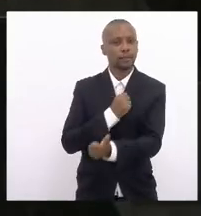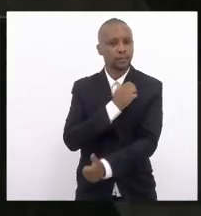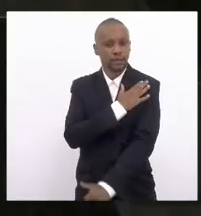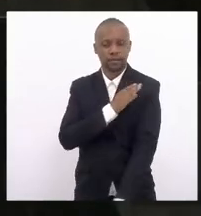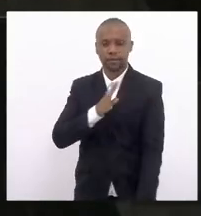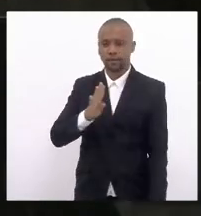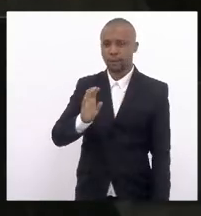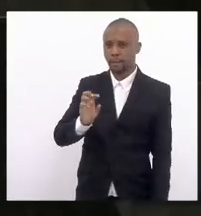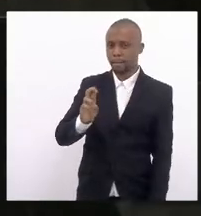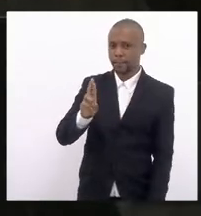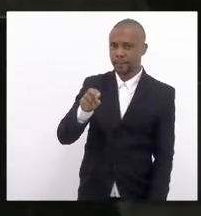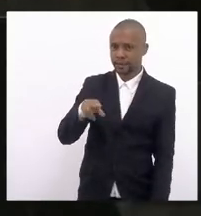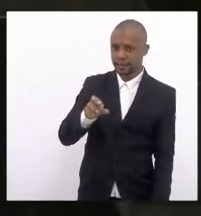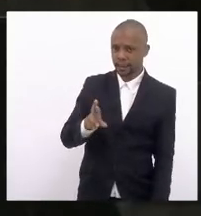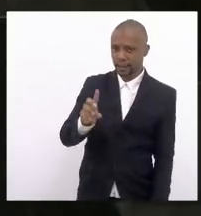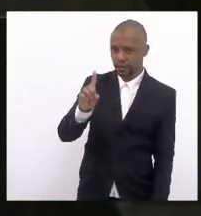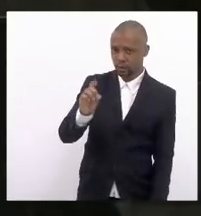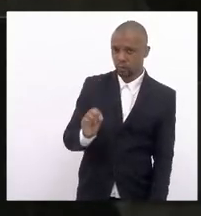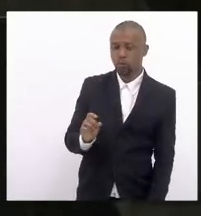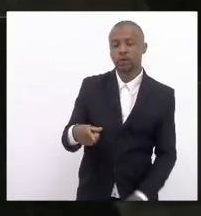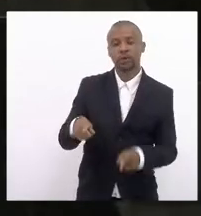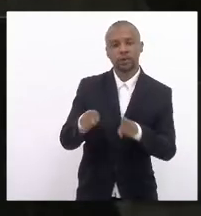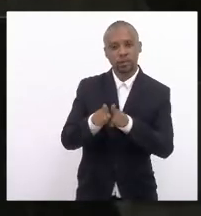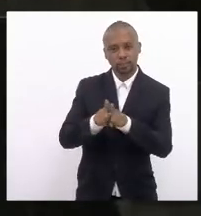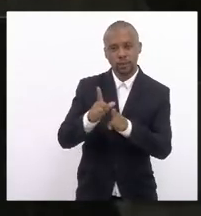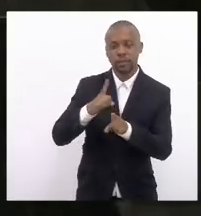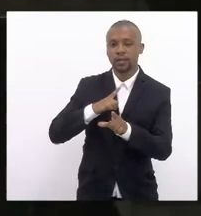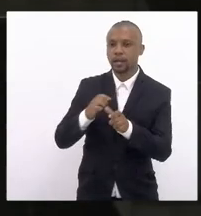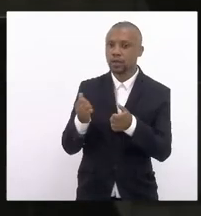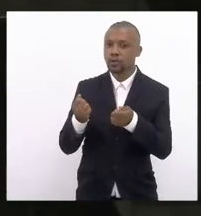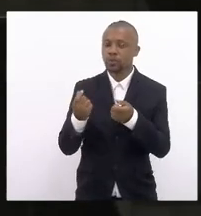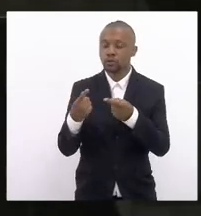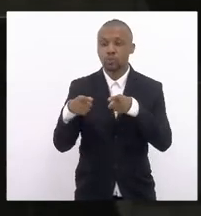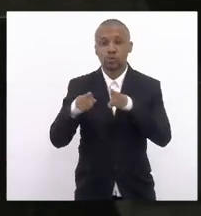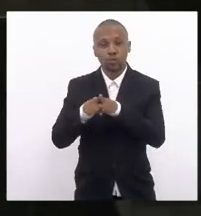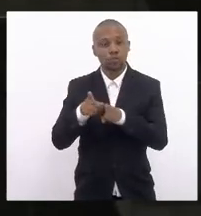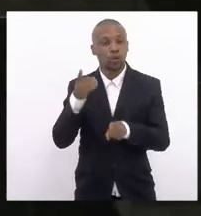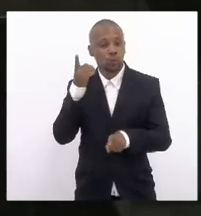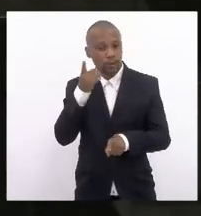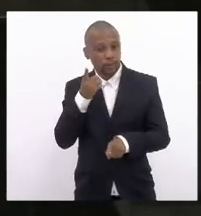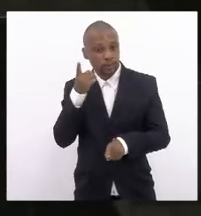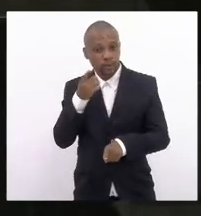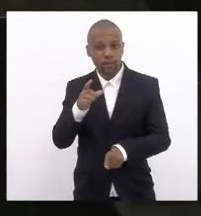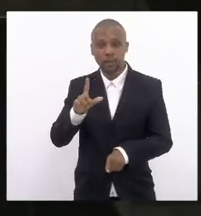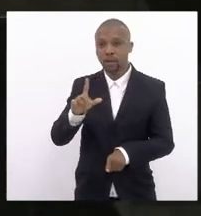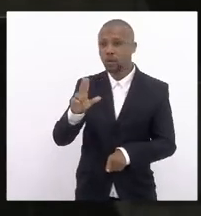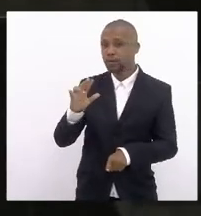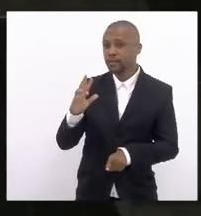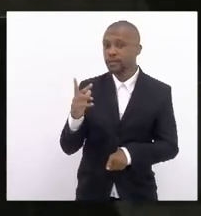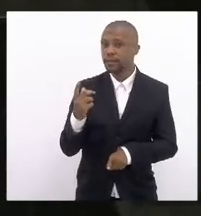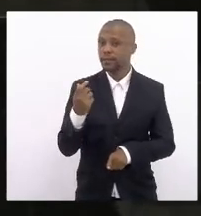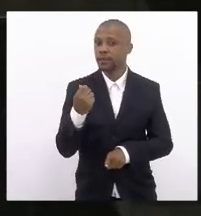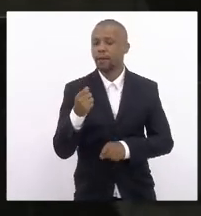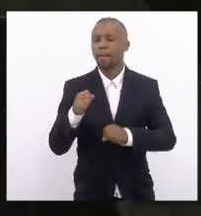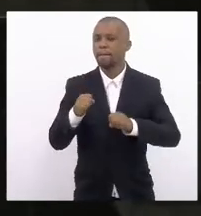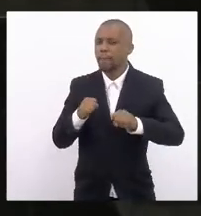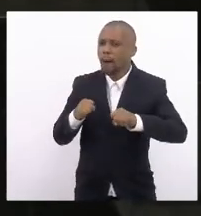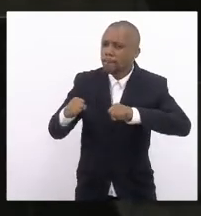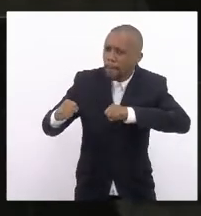Bernardo, que tem também, junto com a deputada Lucinha, feito uma luta também